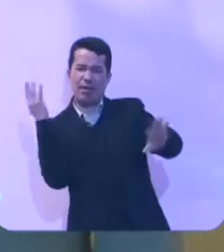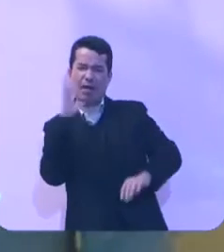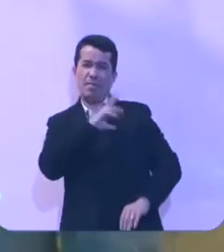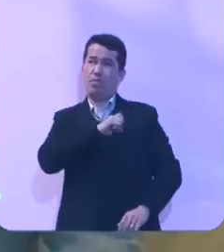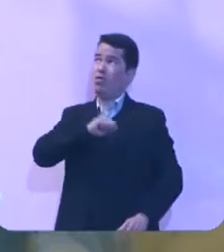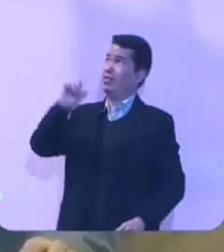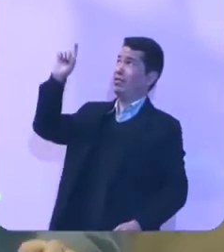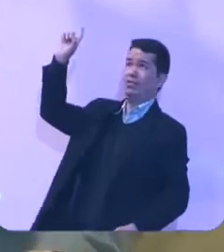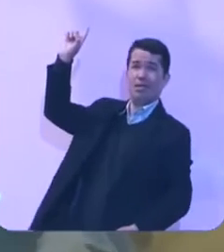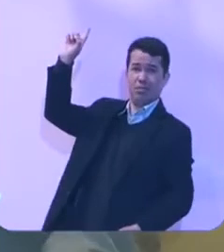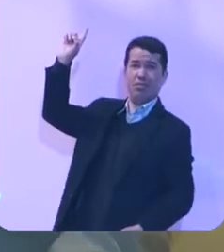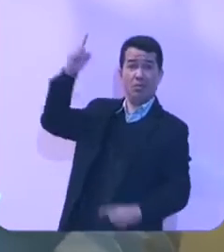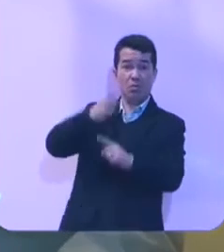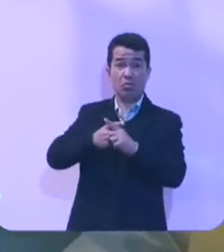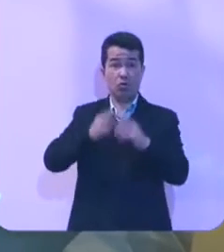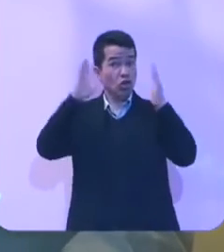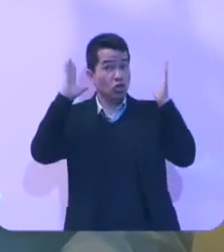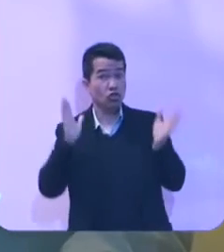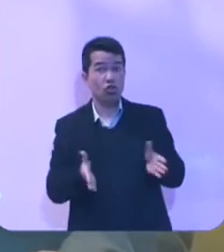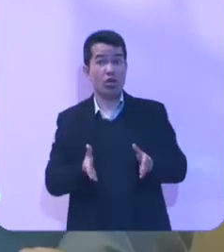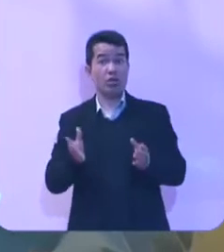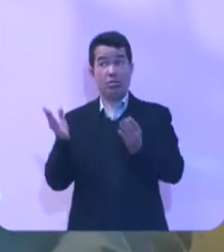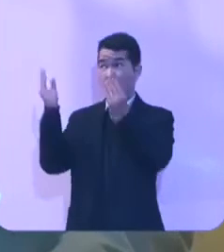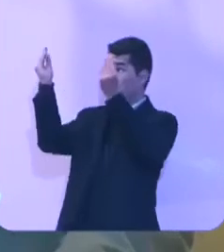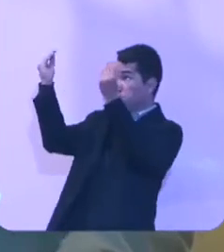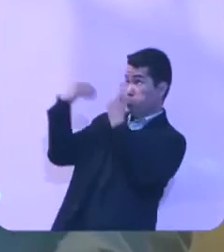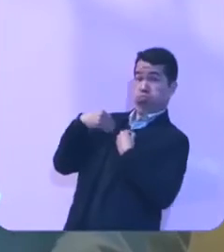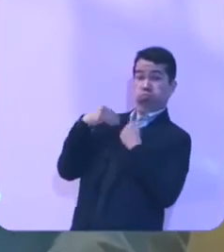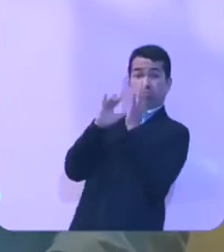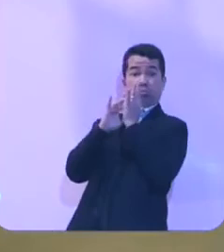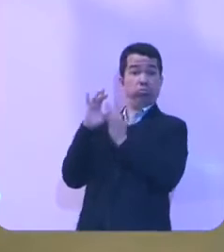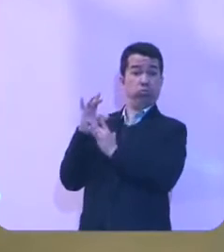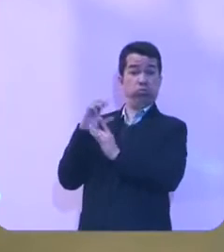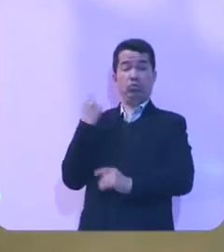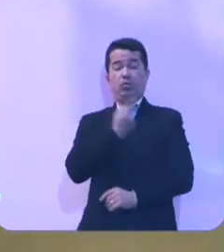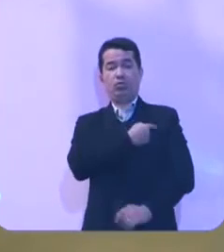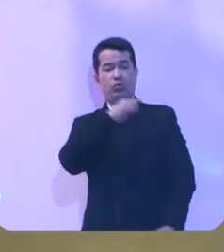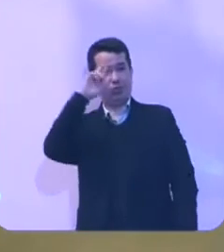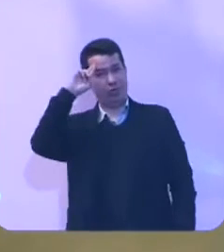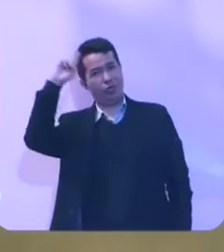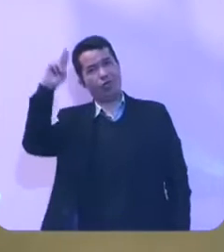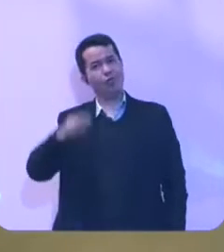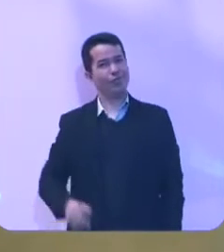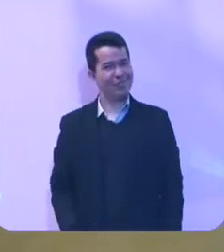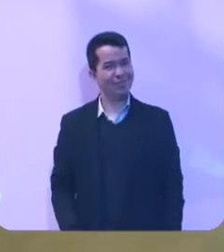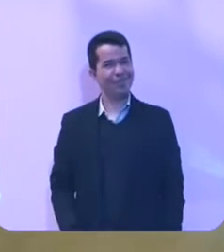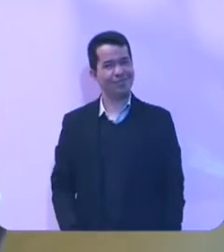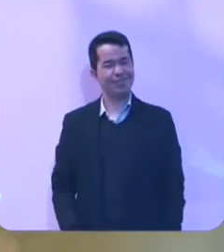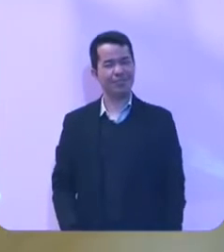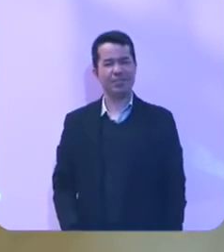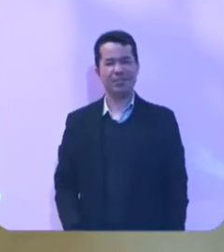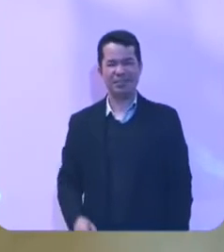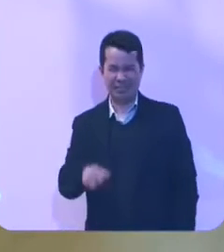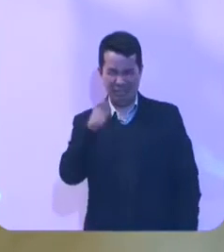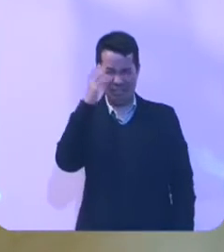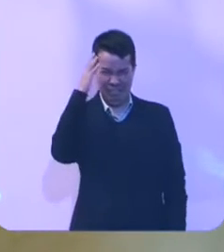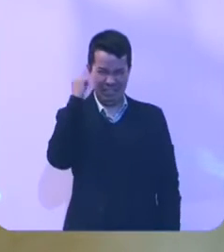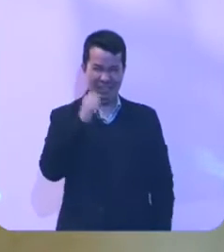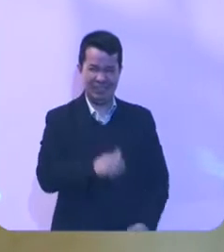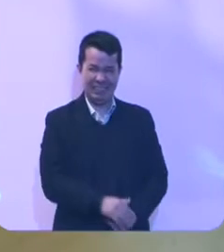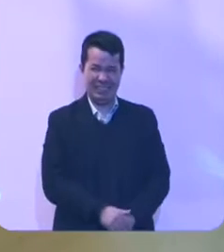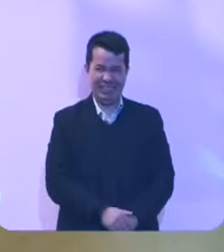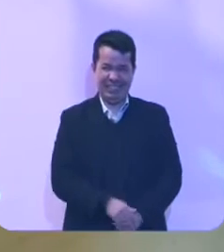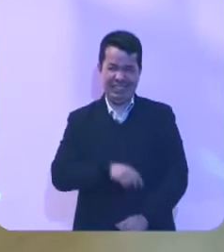é nosso por meio de Cristo Jesus, o nosso Senhor. Eu acho que se a gente só ler isso aqui, já